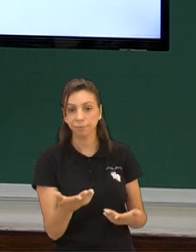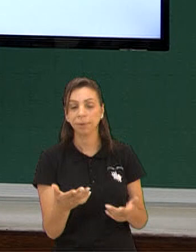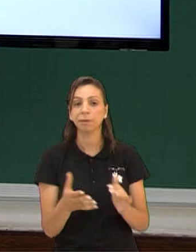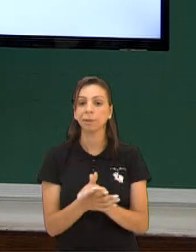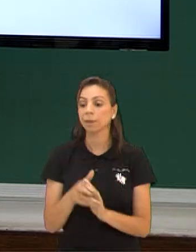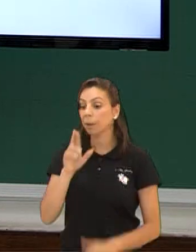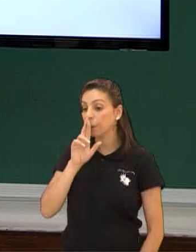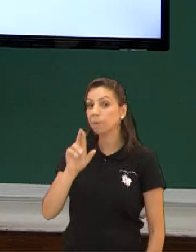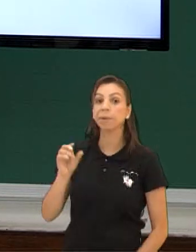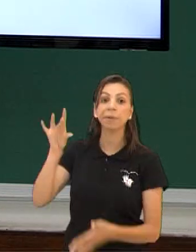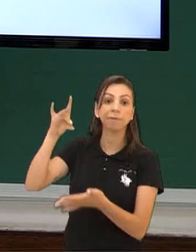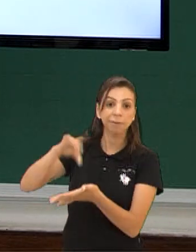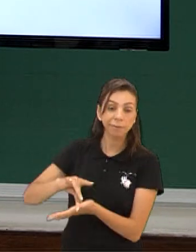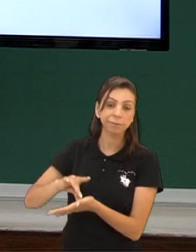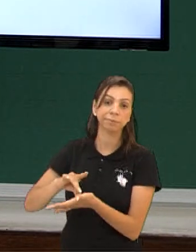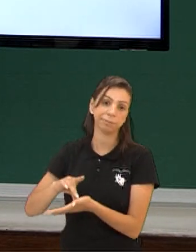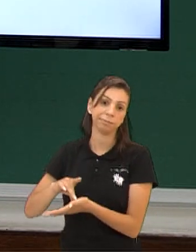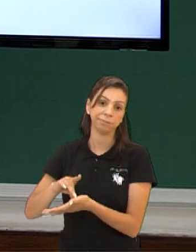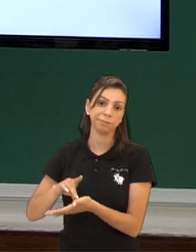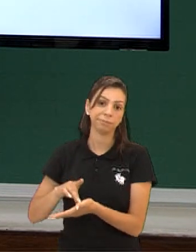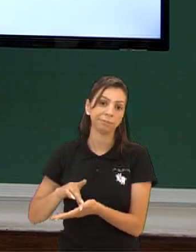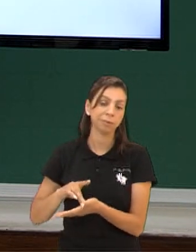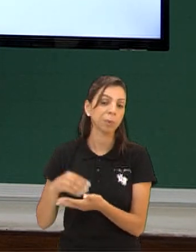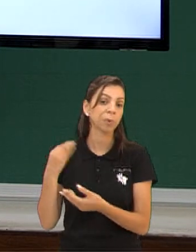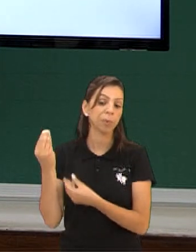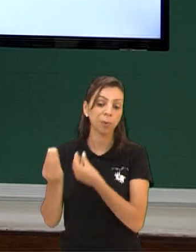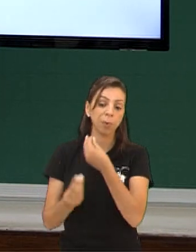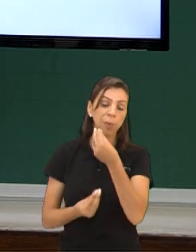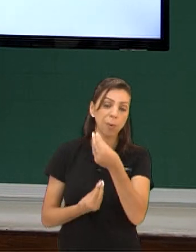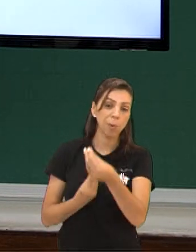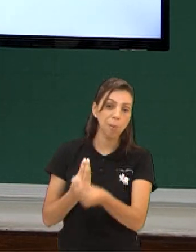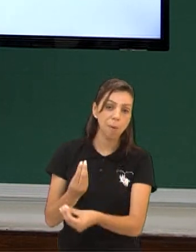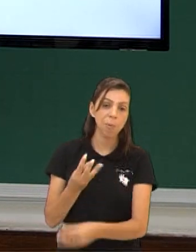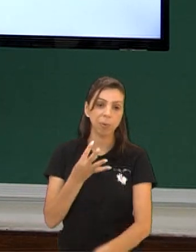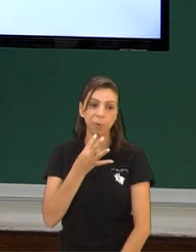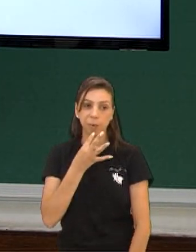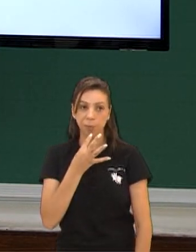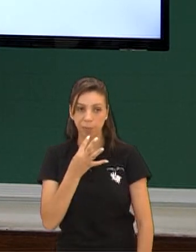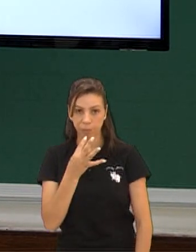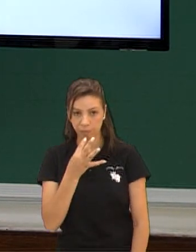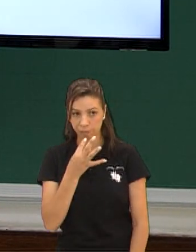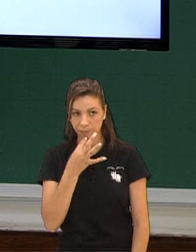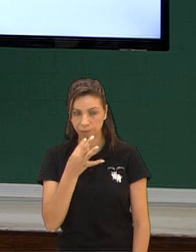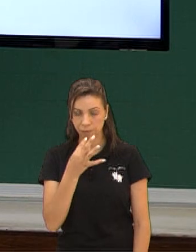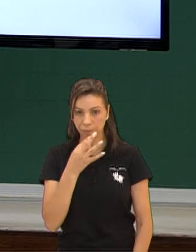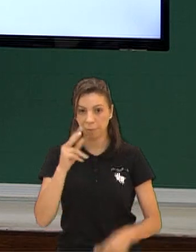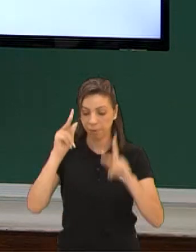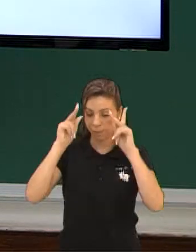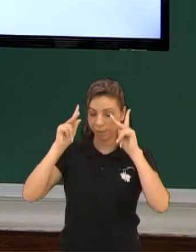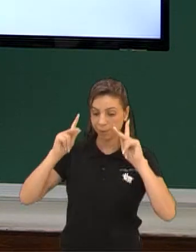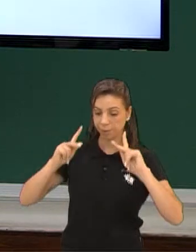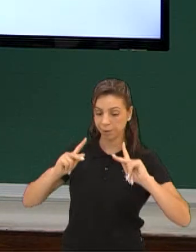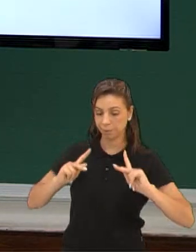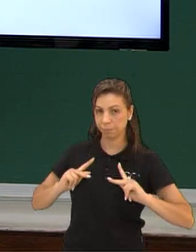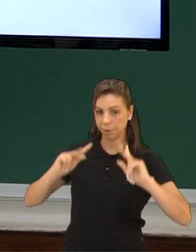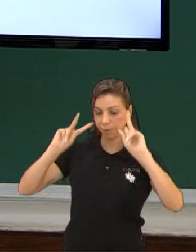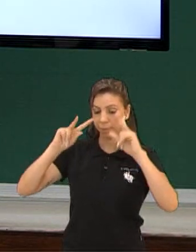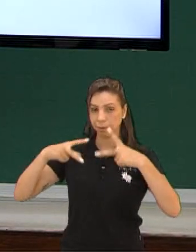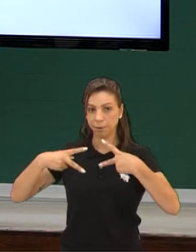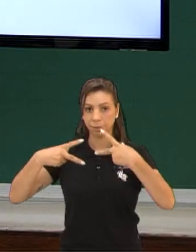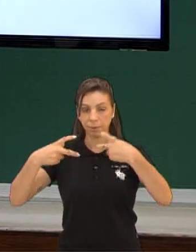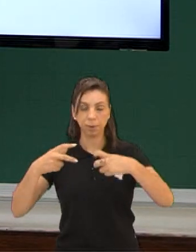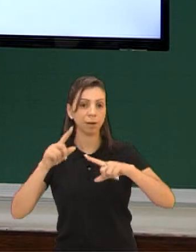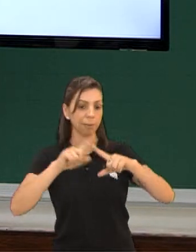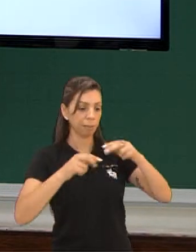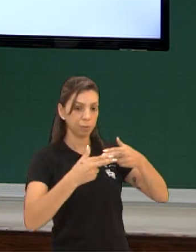e responder a questão de como nós conhecemos, ou seja, voltado mais ao ser humano que conhece do que ao